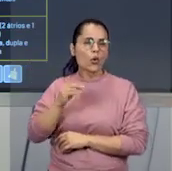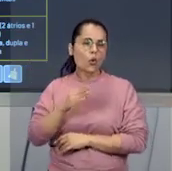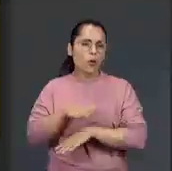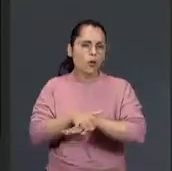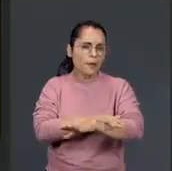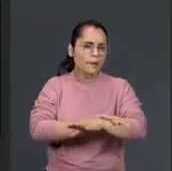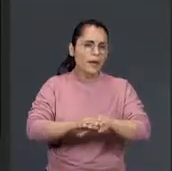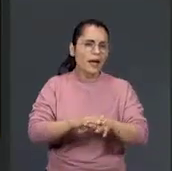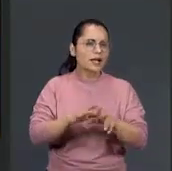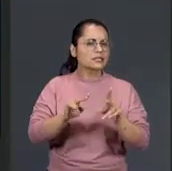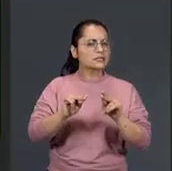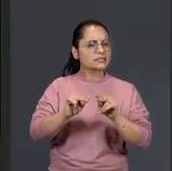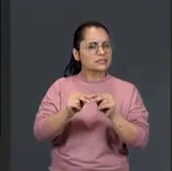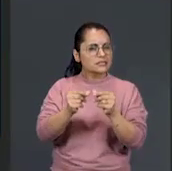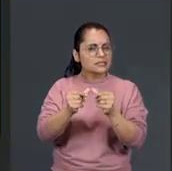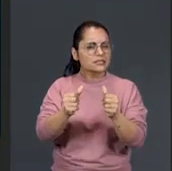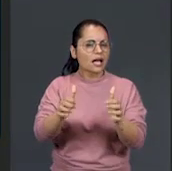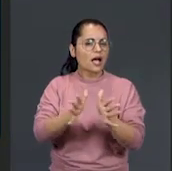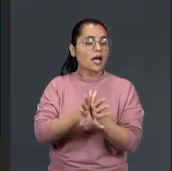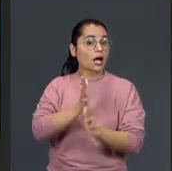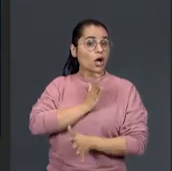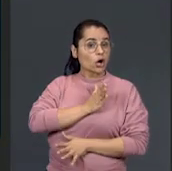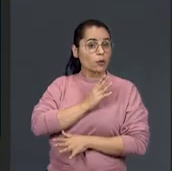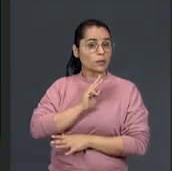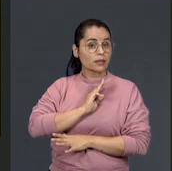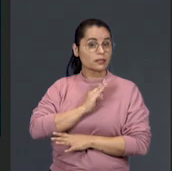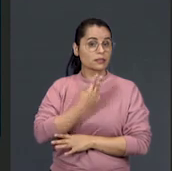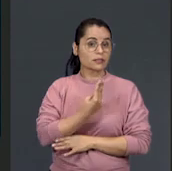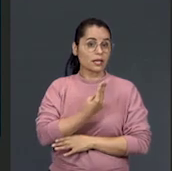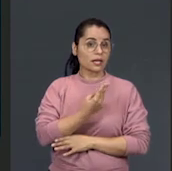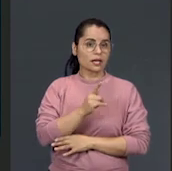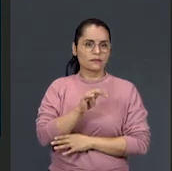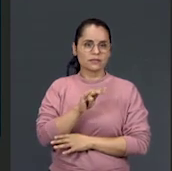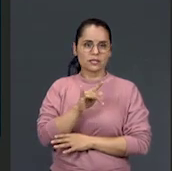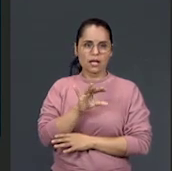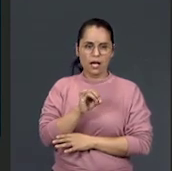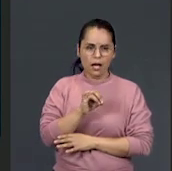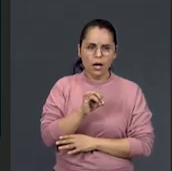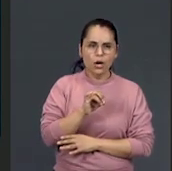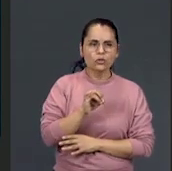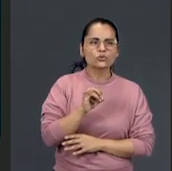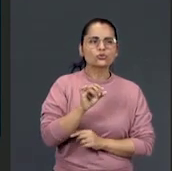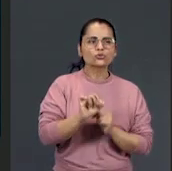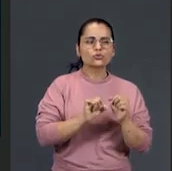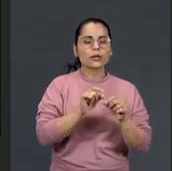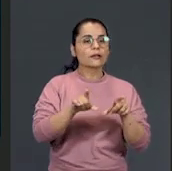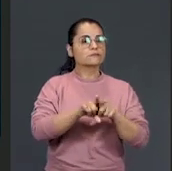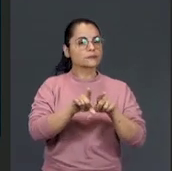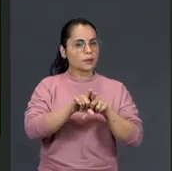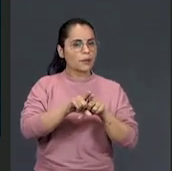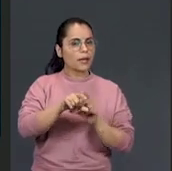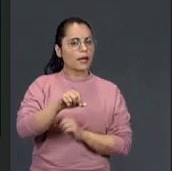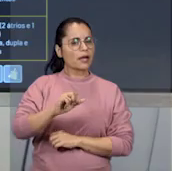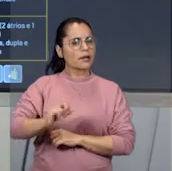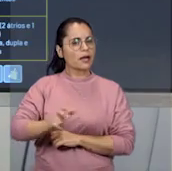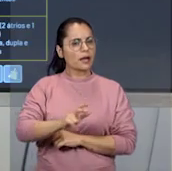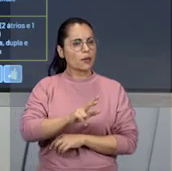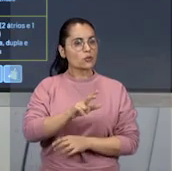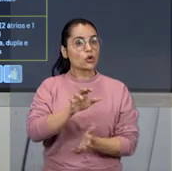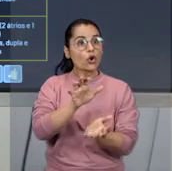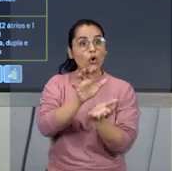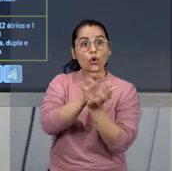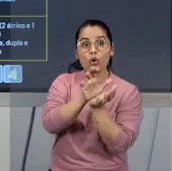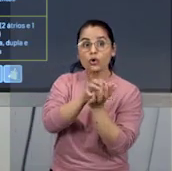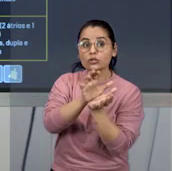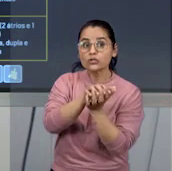de patas. E aqui, coração tricavitário em anfíbios, tricavitário também nos répteis. Os crocodilianos já